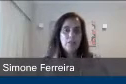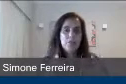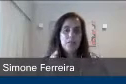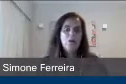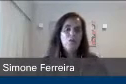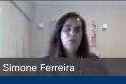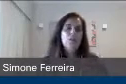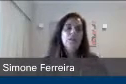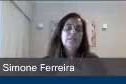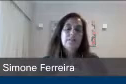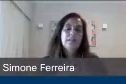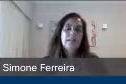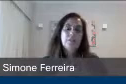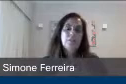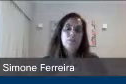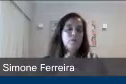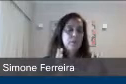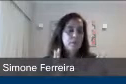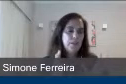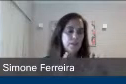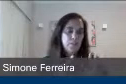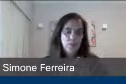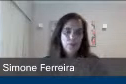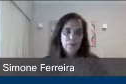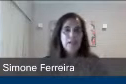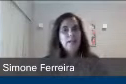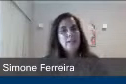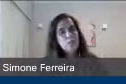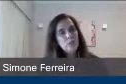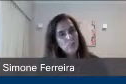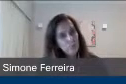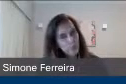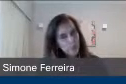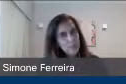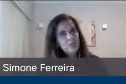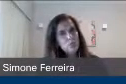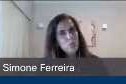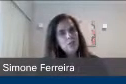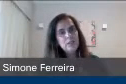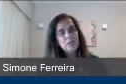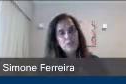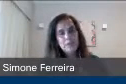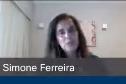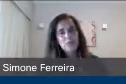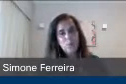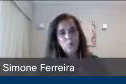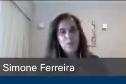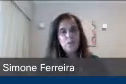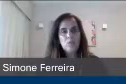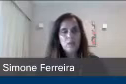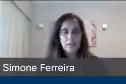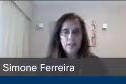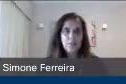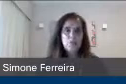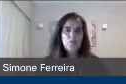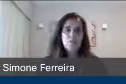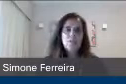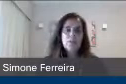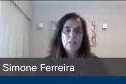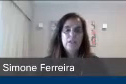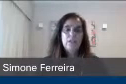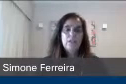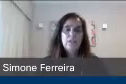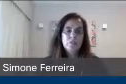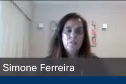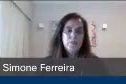chegar ação e salvo na cidade da prova e fazer prova. Além disso, o programa dá toda a tradução de documentos acadêmicos